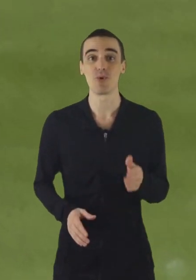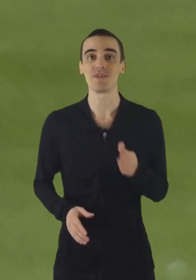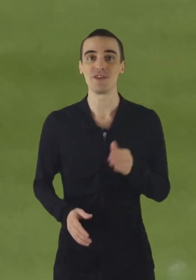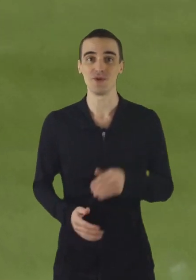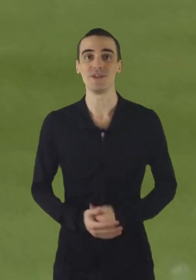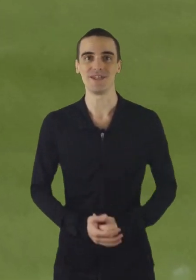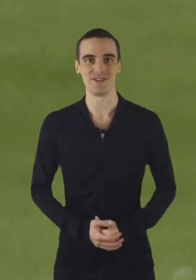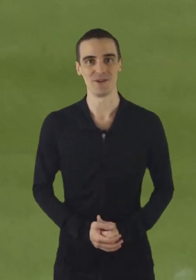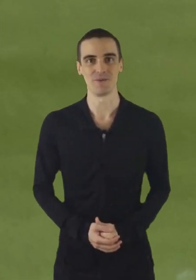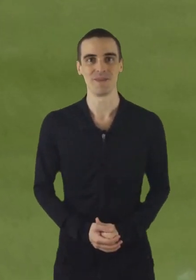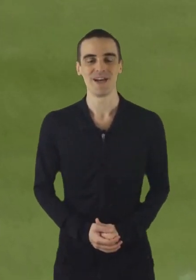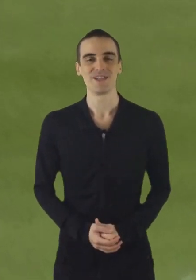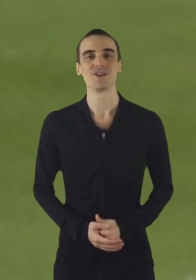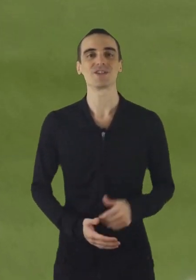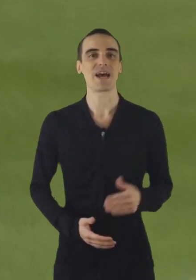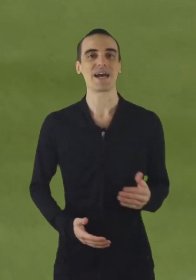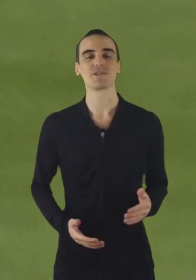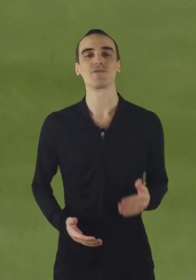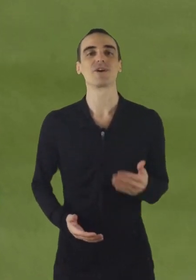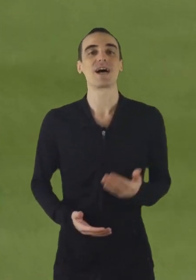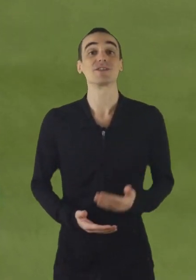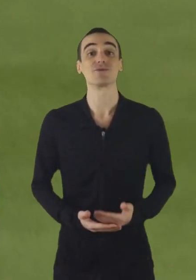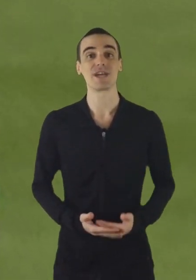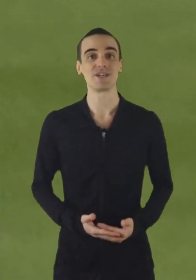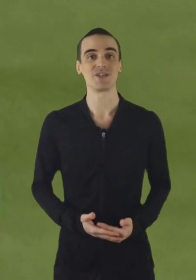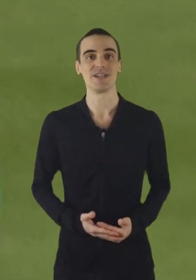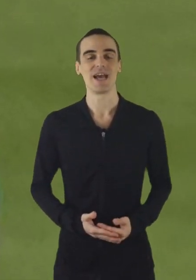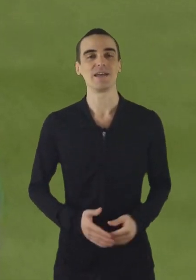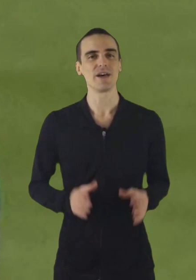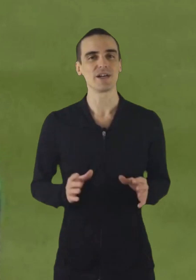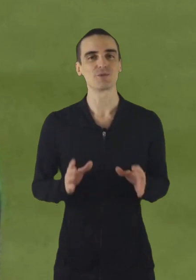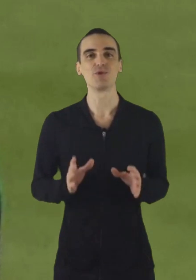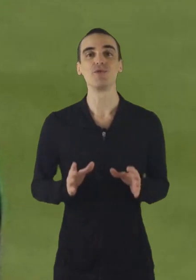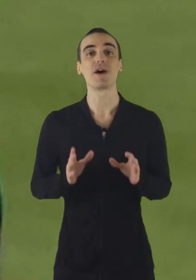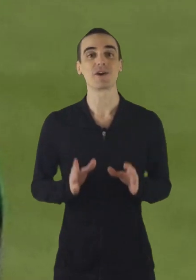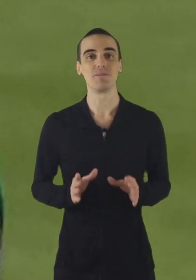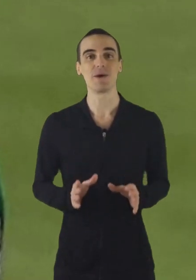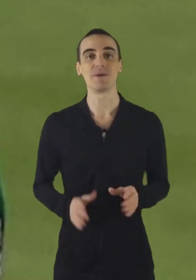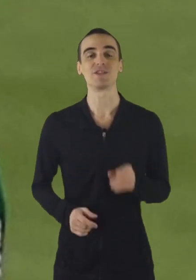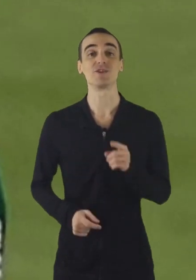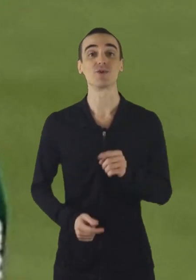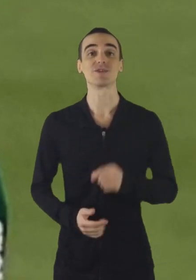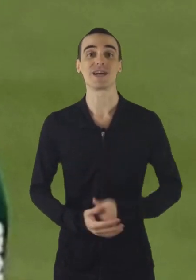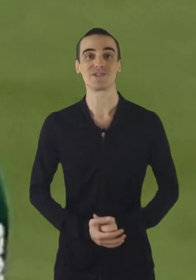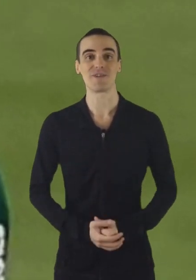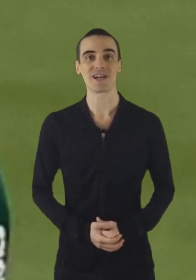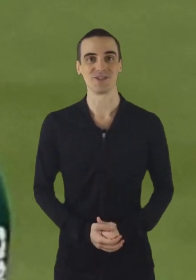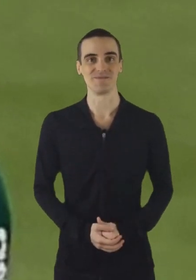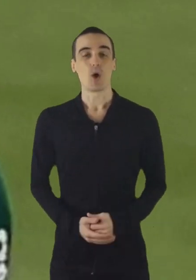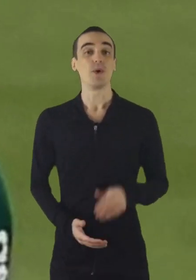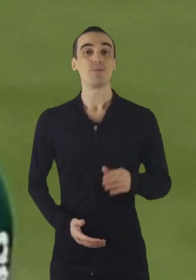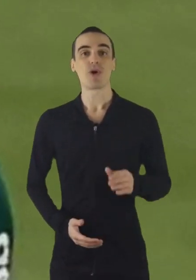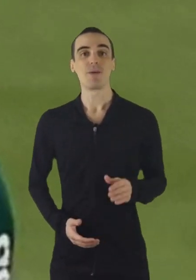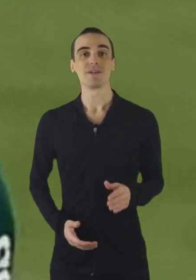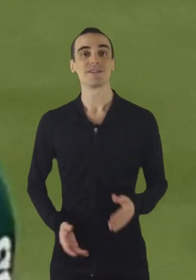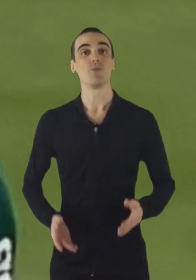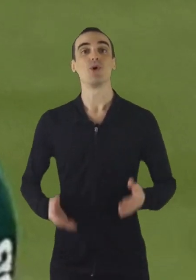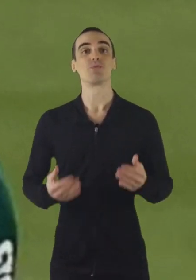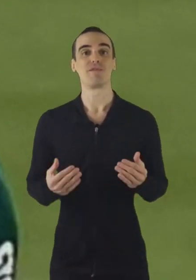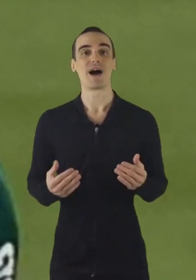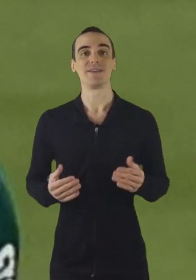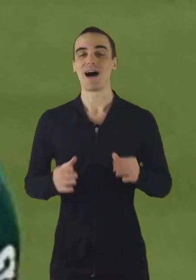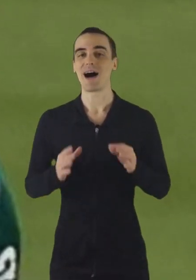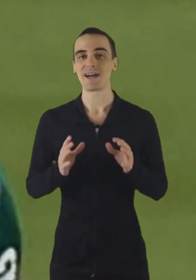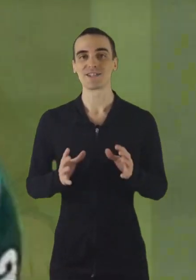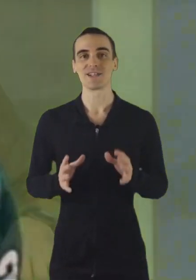mesmo tendo feito uma grande partida na goleada diante do Boa Vista ainda é visto com desconfiança não só pela torcida mas por grande